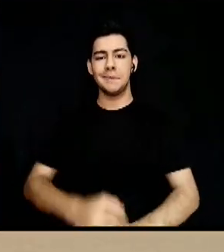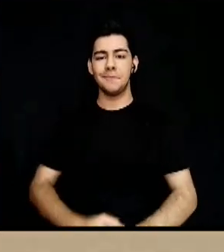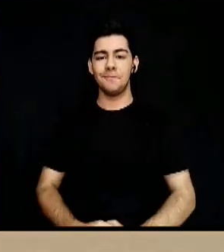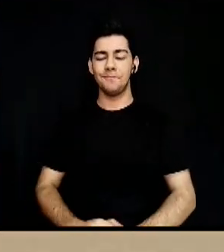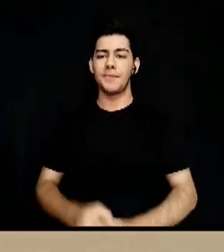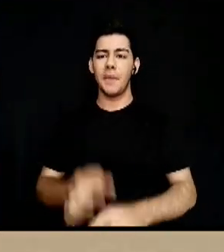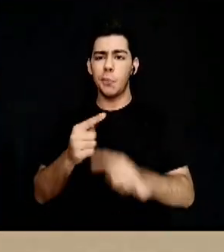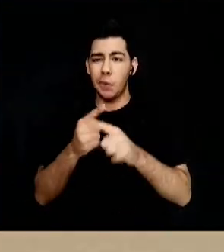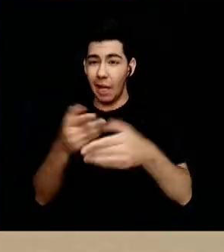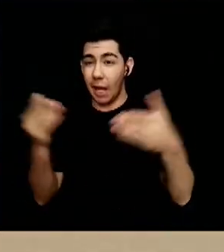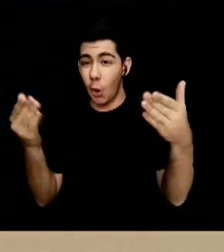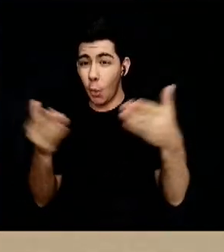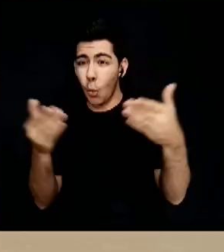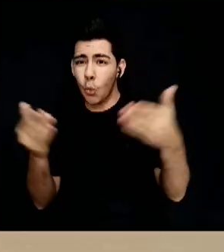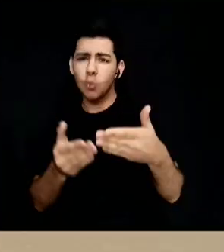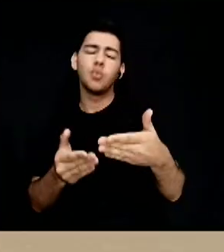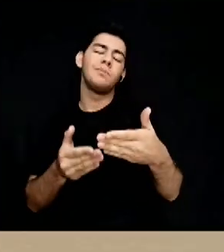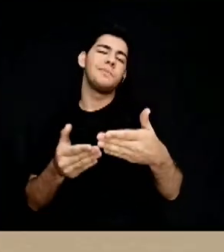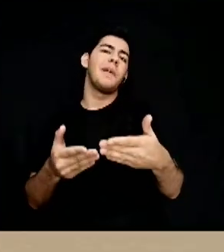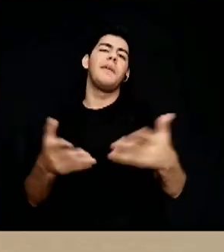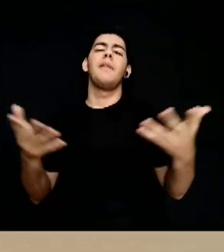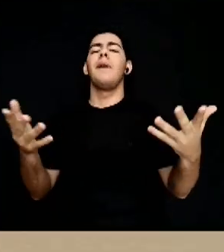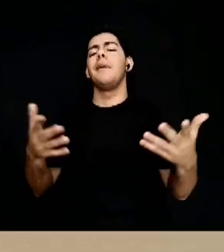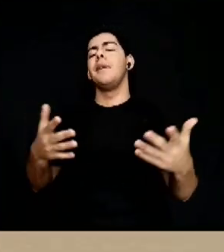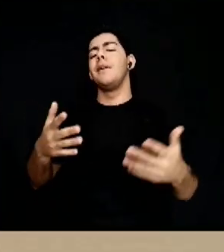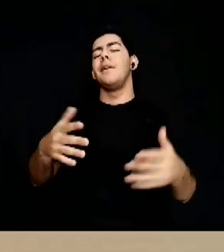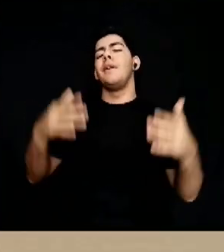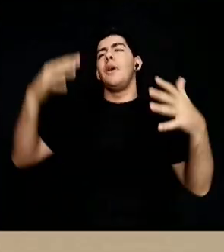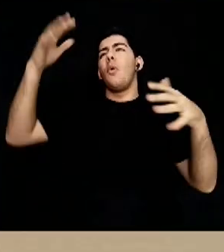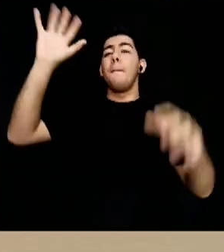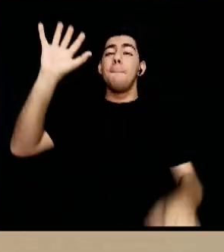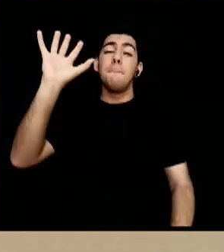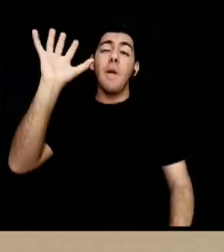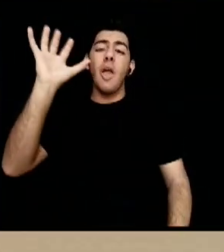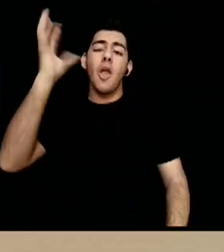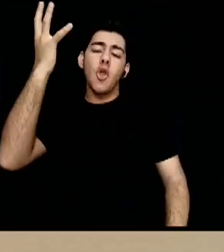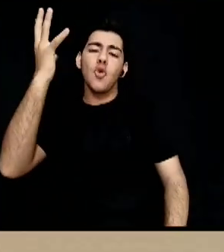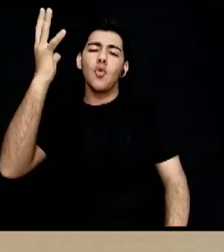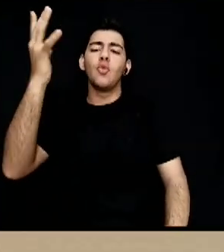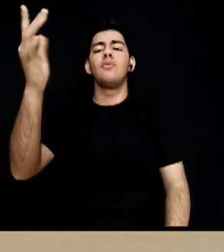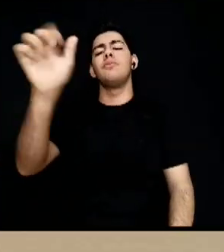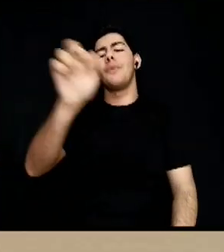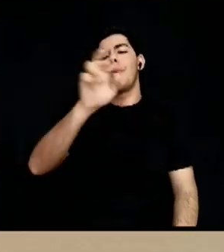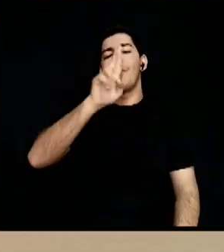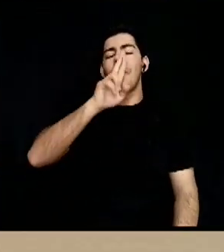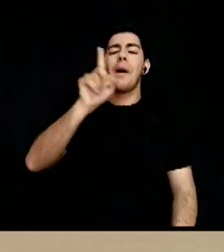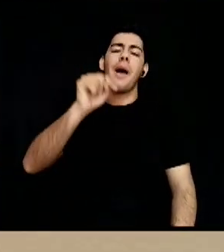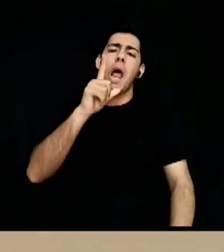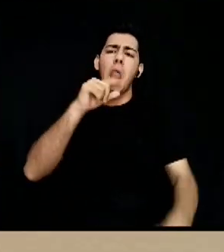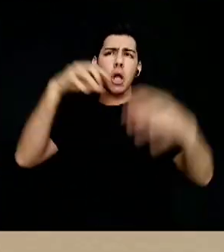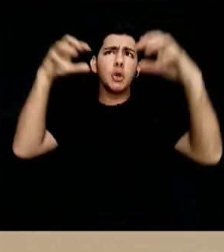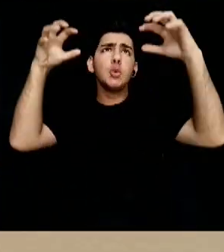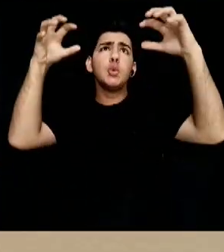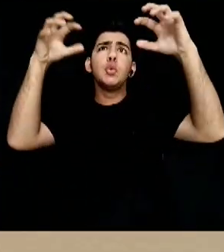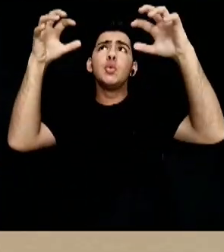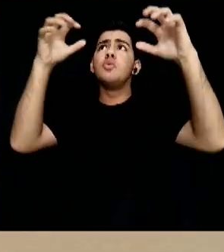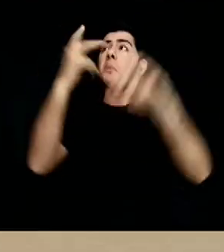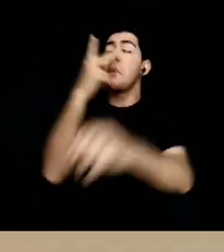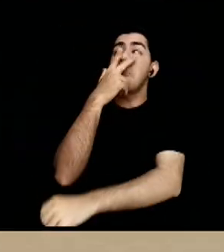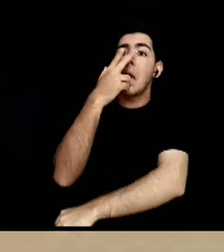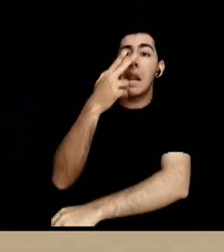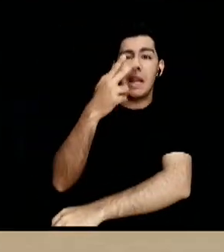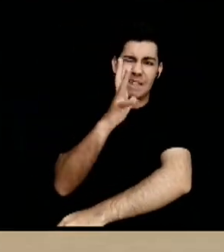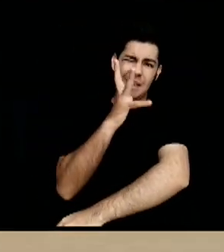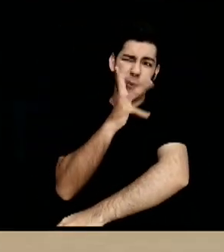mais fresquinho. Sim. Então, em tese, ia demorar um pouco mais para secar, né? Demoraria um pouquinho mais. Principalmente